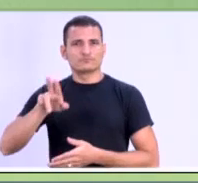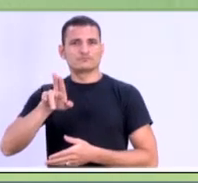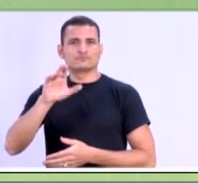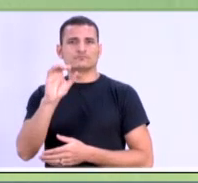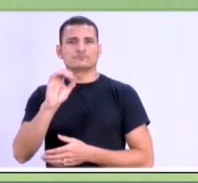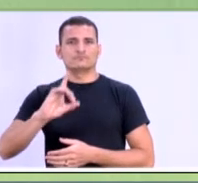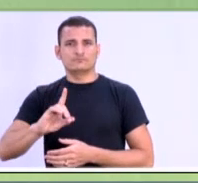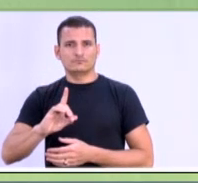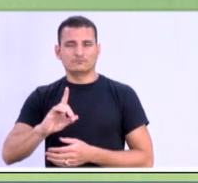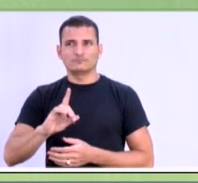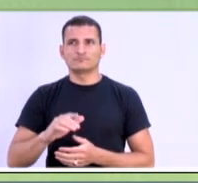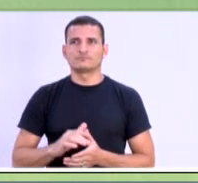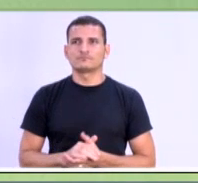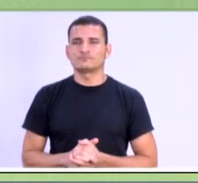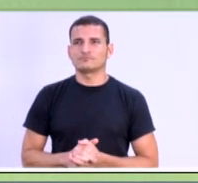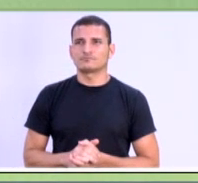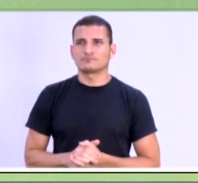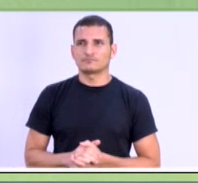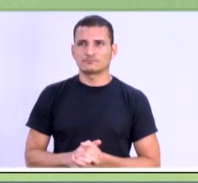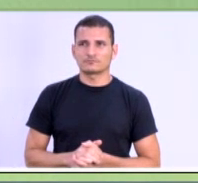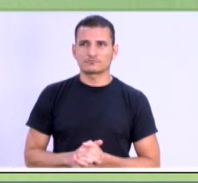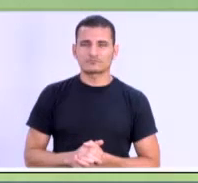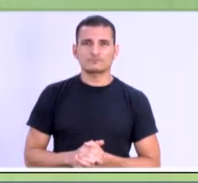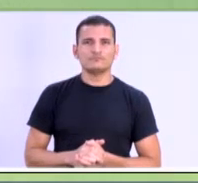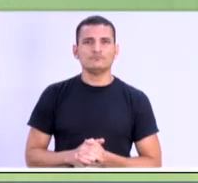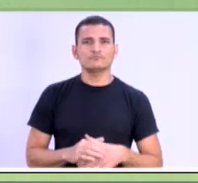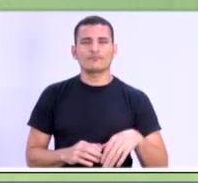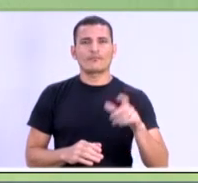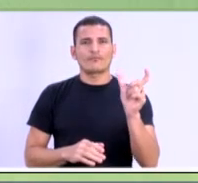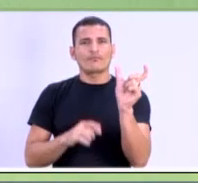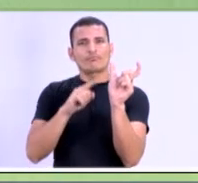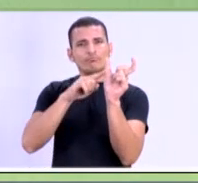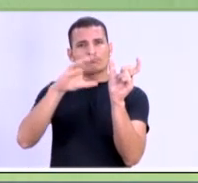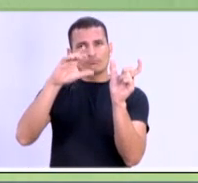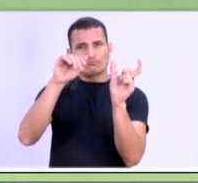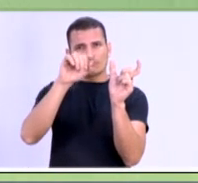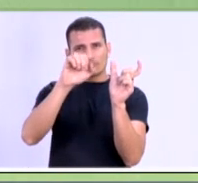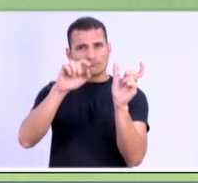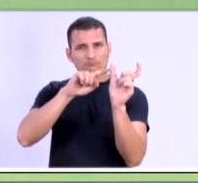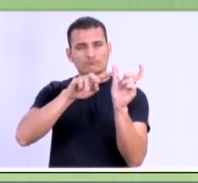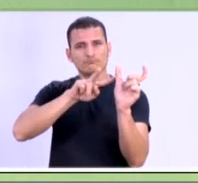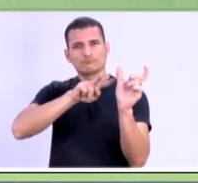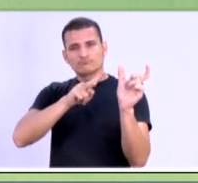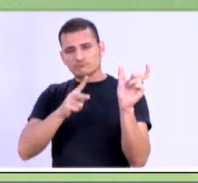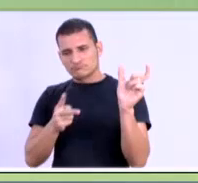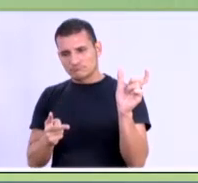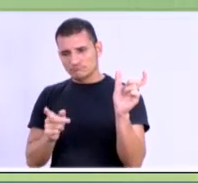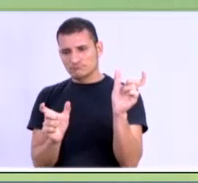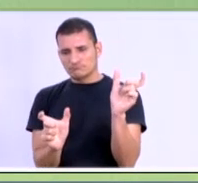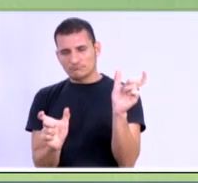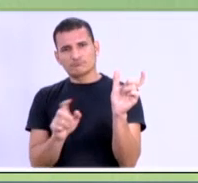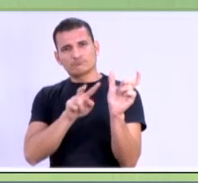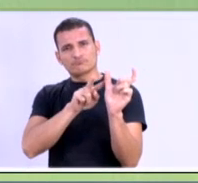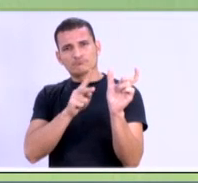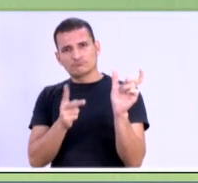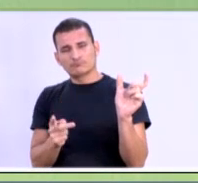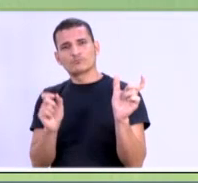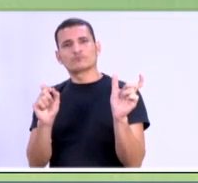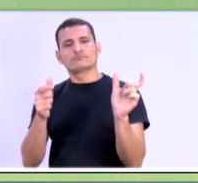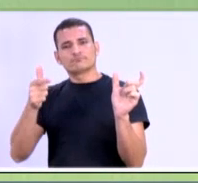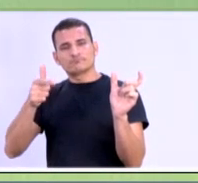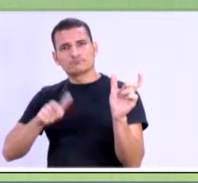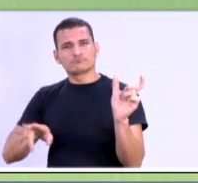código, né? Quando a gente fala que uma classe herda as características e comportamento de uma outra classe, significa que ele está